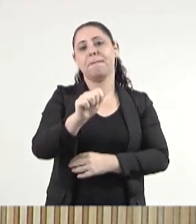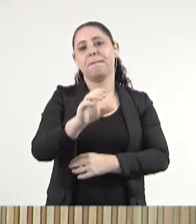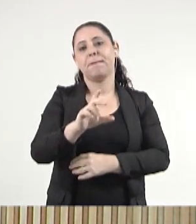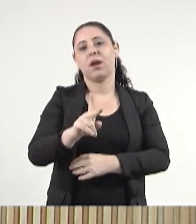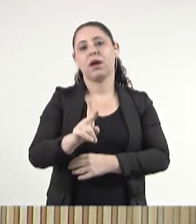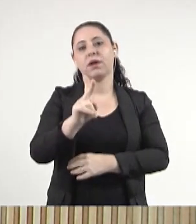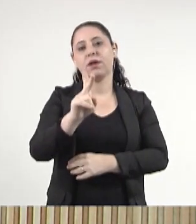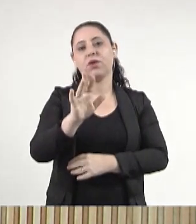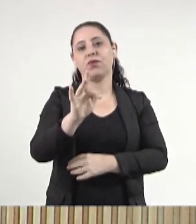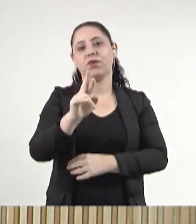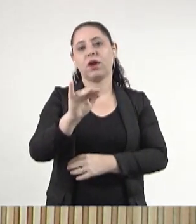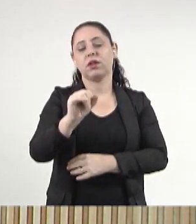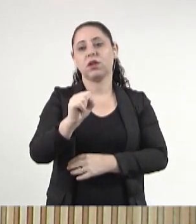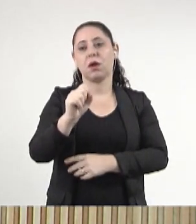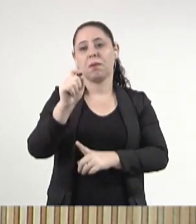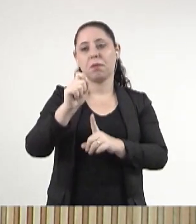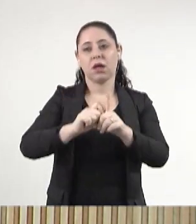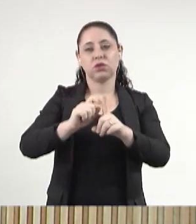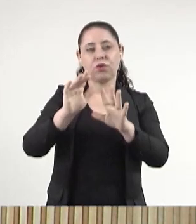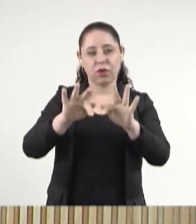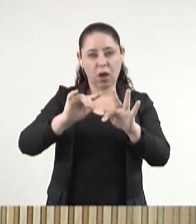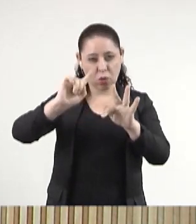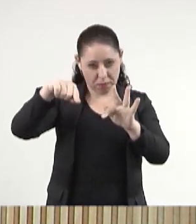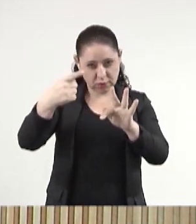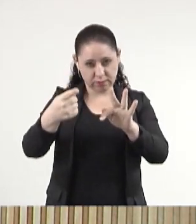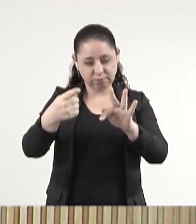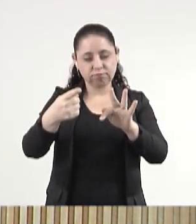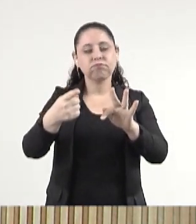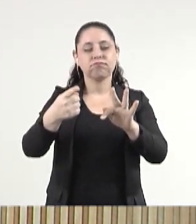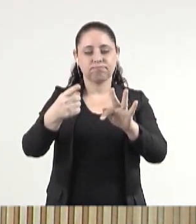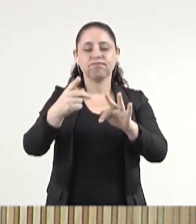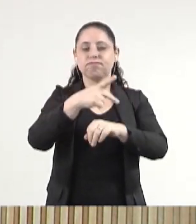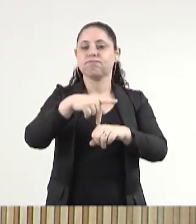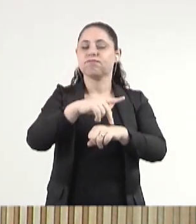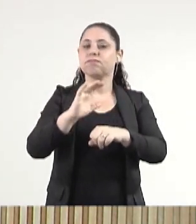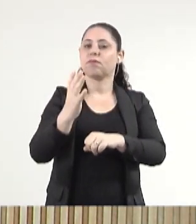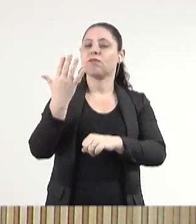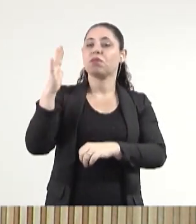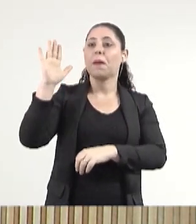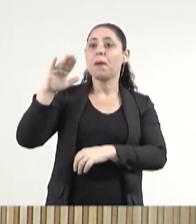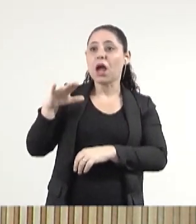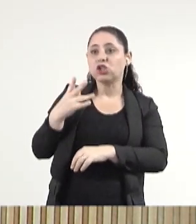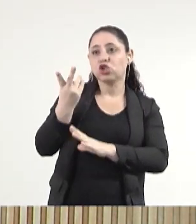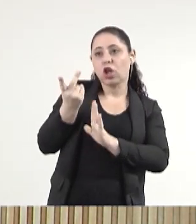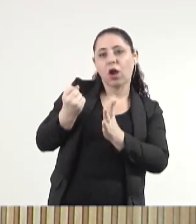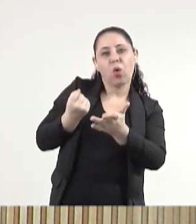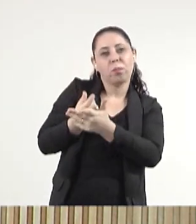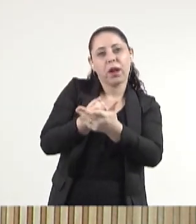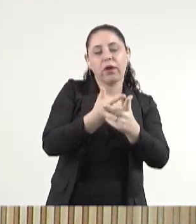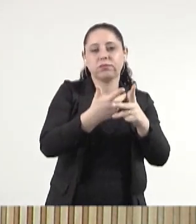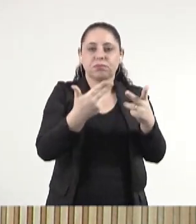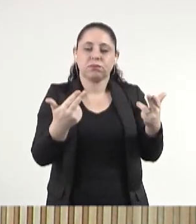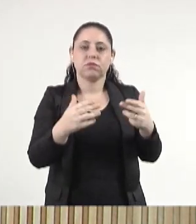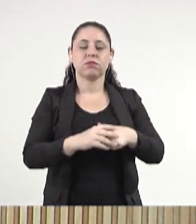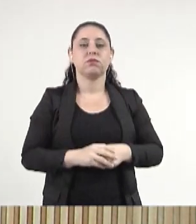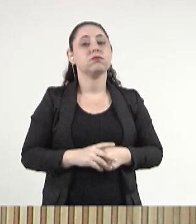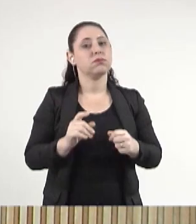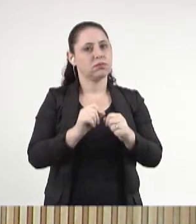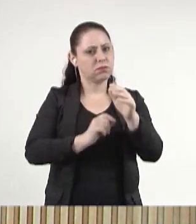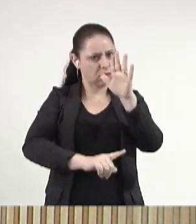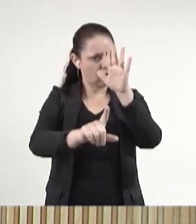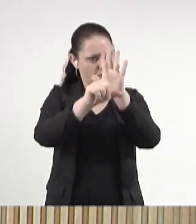deve acontecer no final do mês que vem aqui no país. Então, a ideia, de acordo com o deputado Júnior Mock, é criar um ambiente